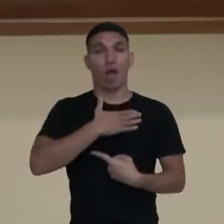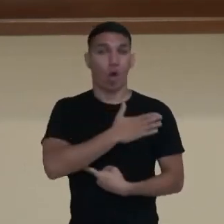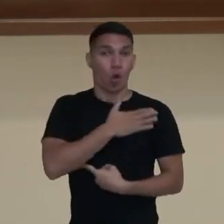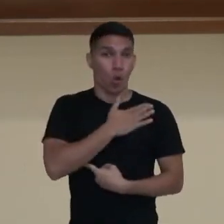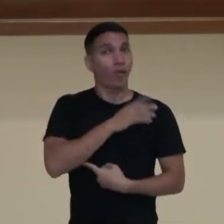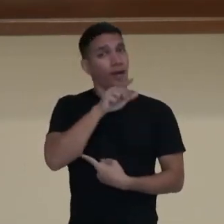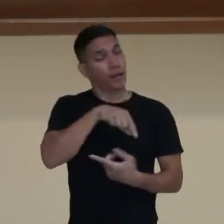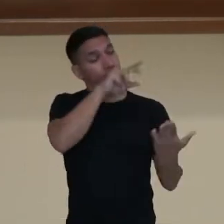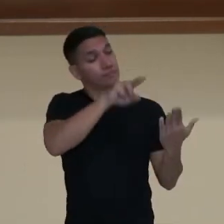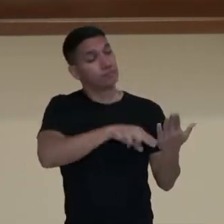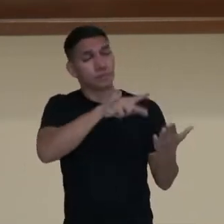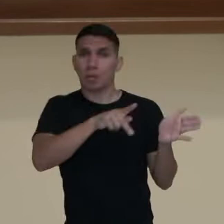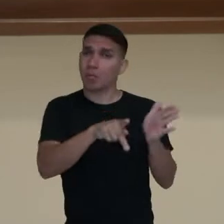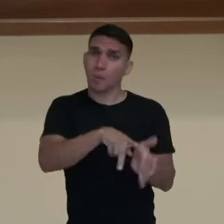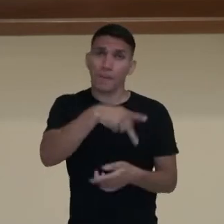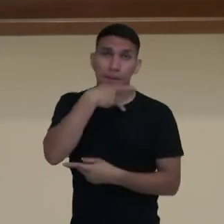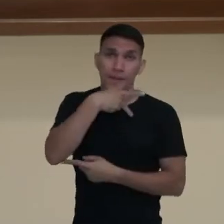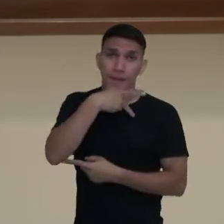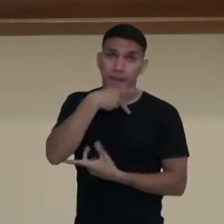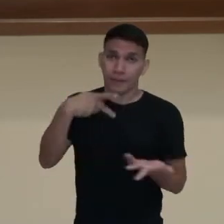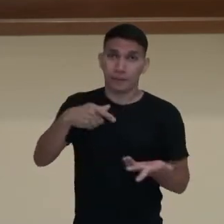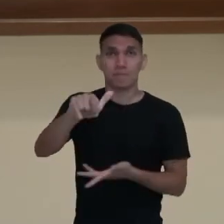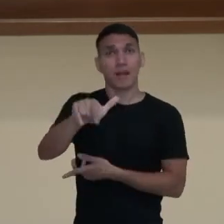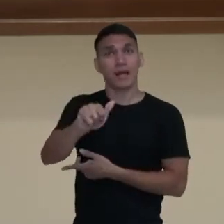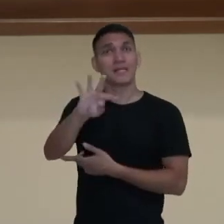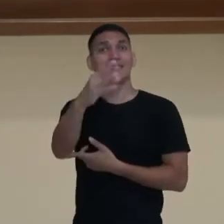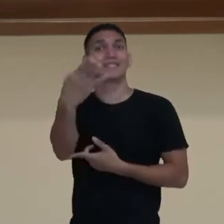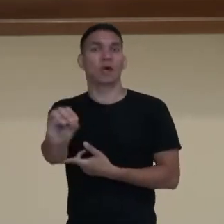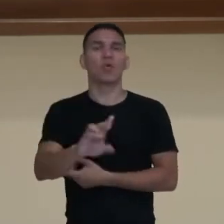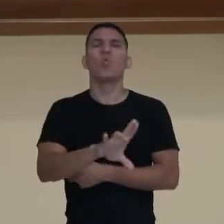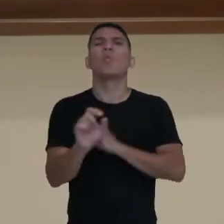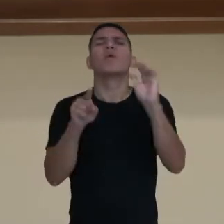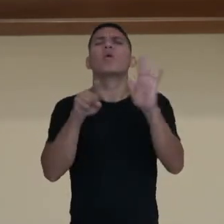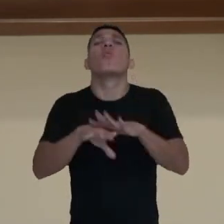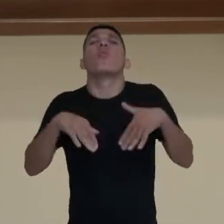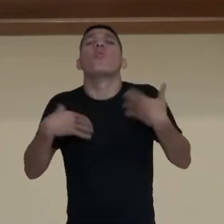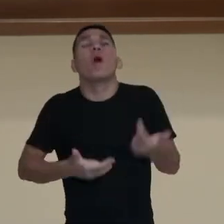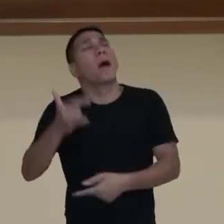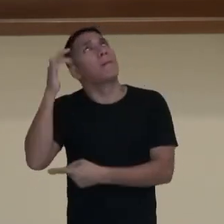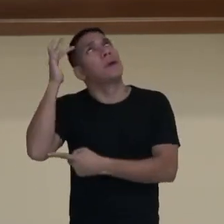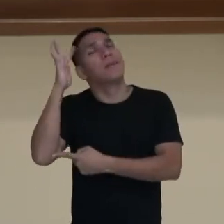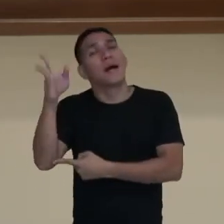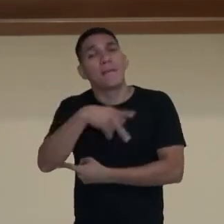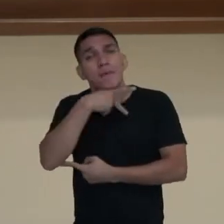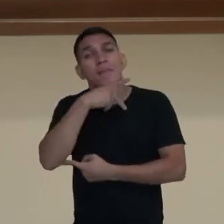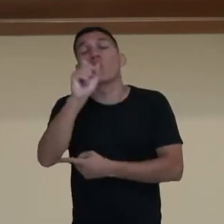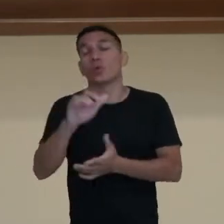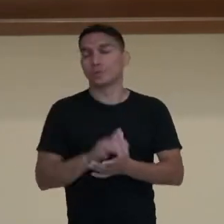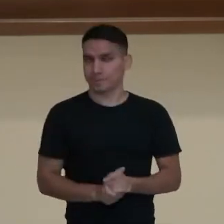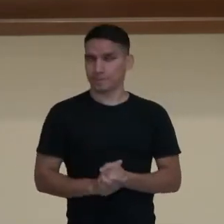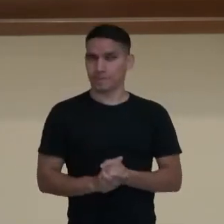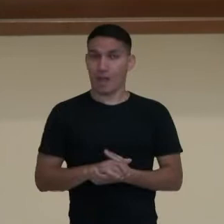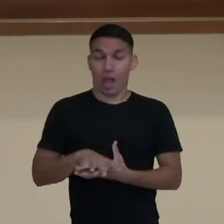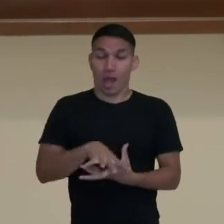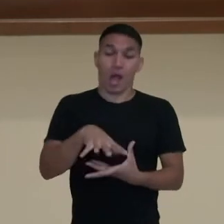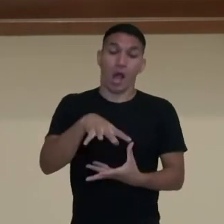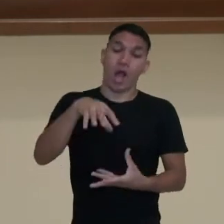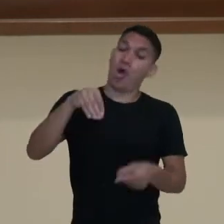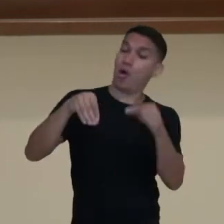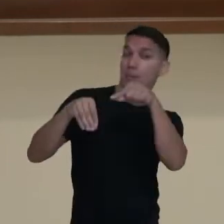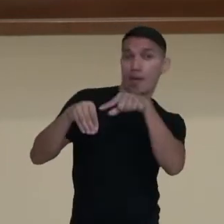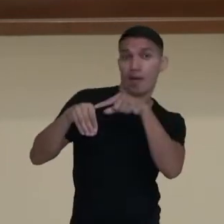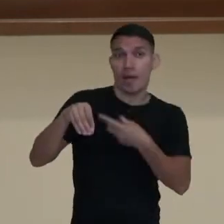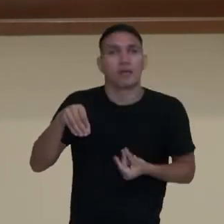era um leitor de Platão. Qual que era o pensamento do Platão? Por exemplo, de que a alma era imortal. Veja